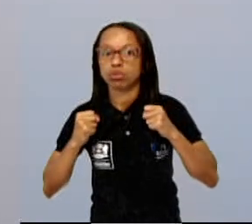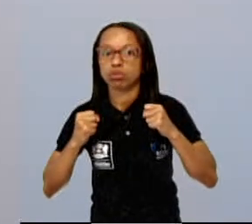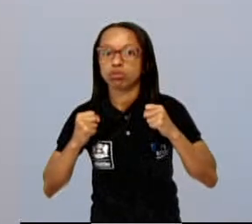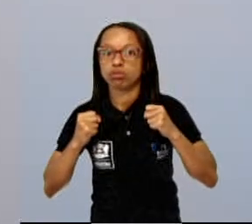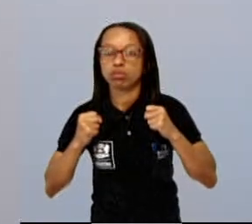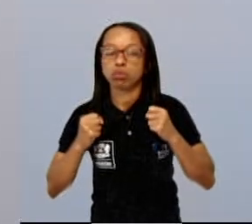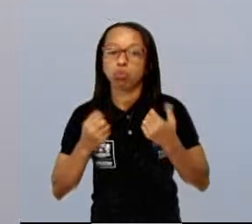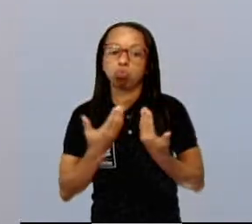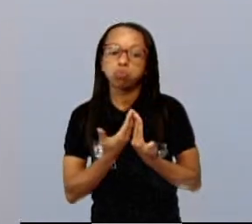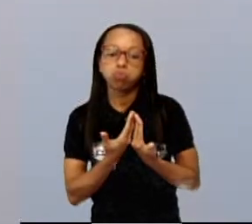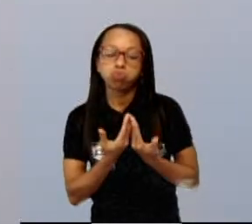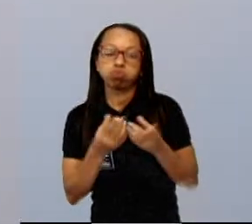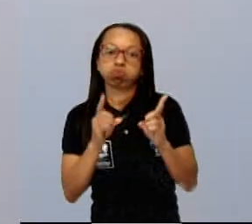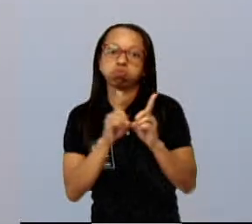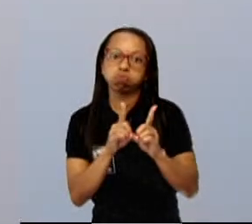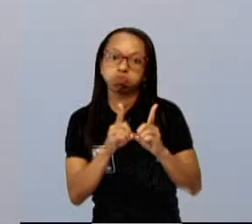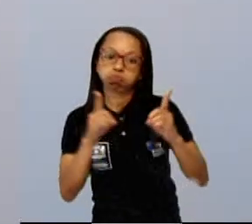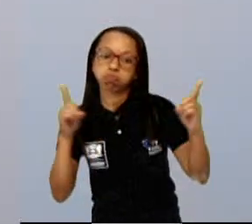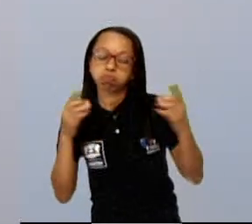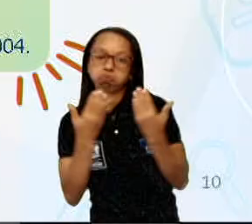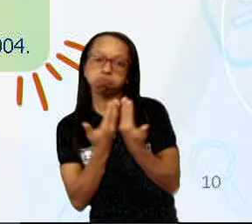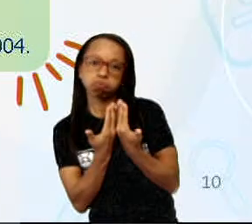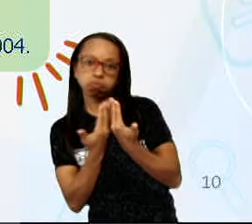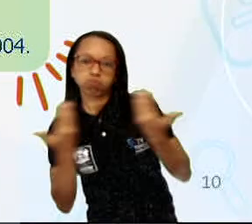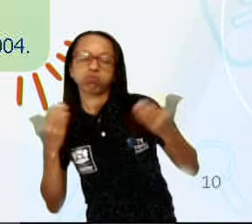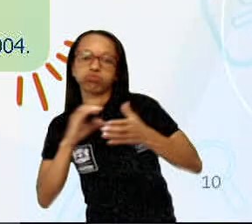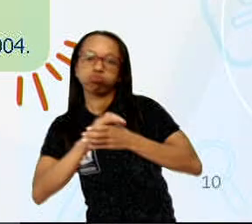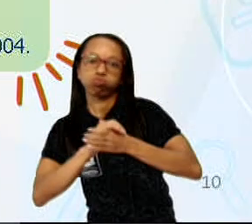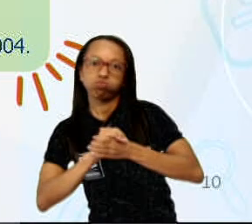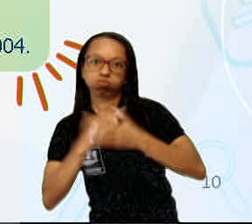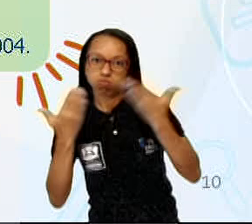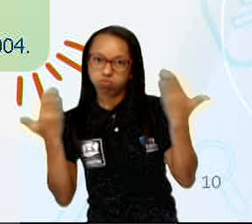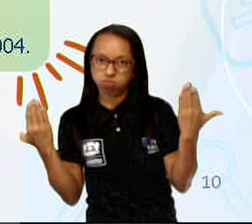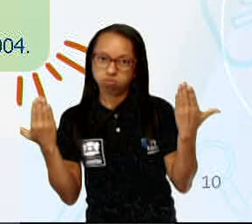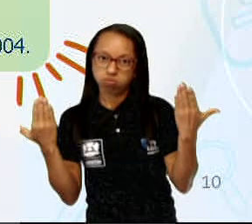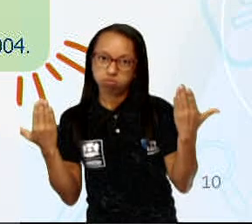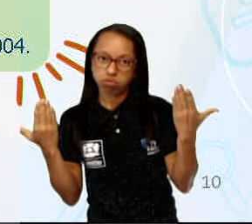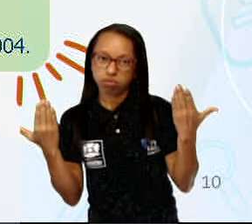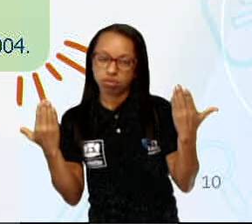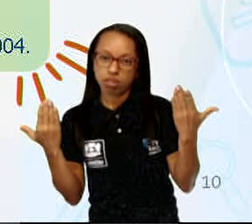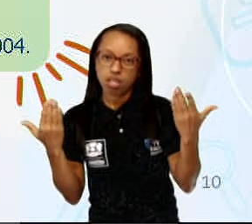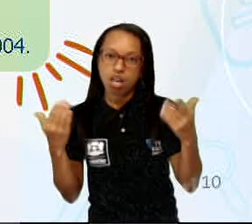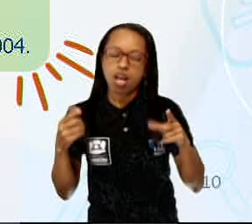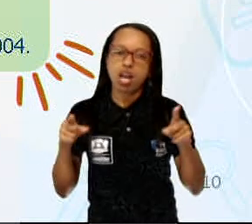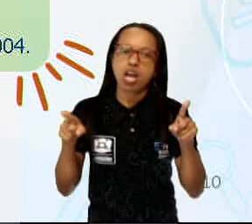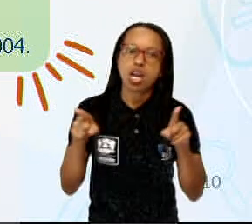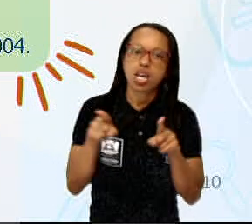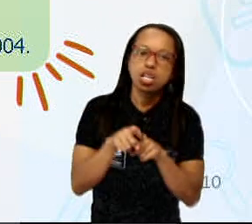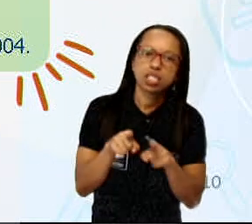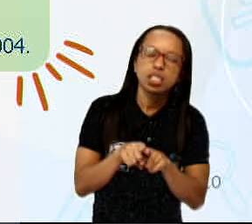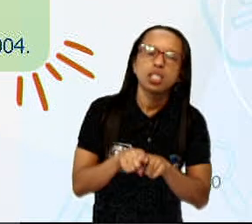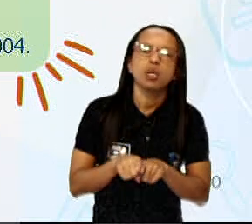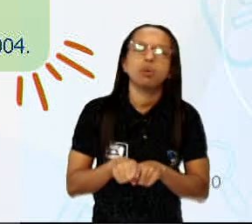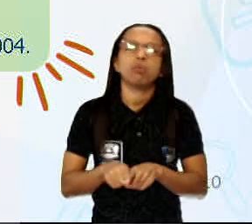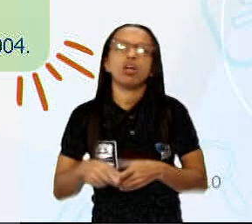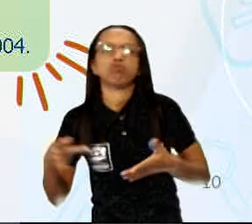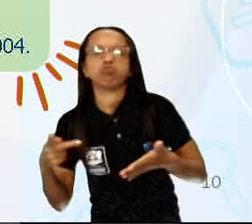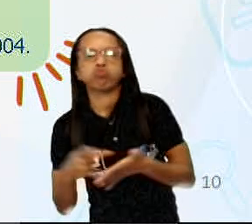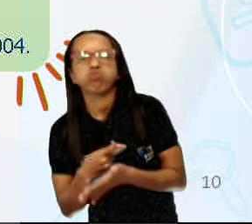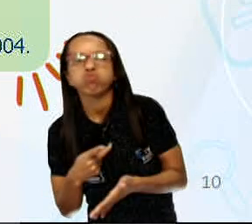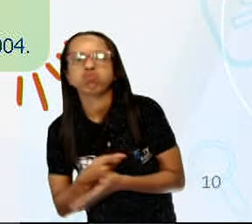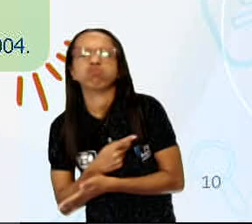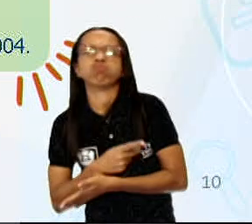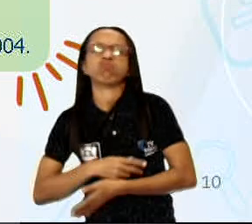divórcio até a questão da violência. Como a gente viu agora, né, vocês podem relembrar, ao